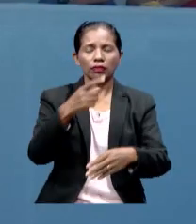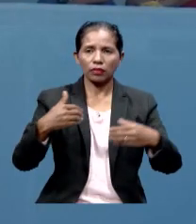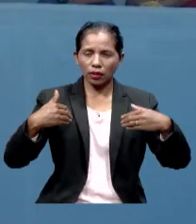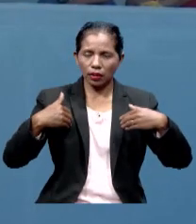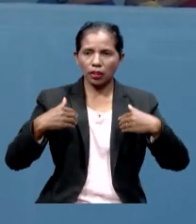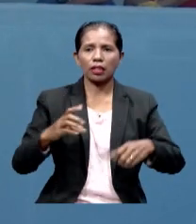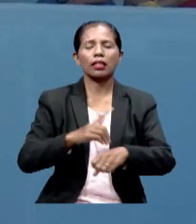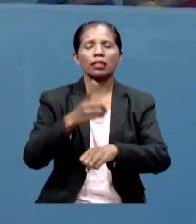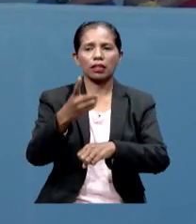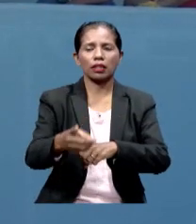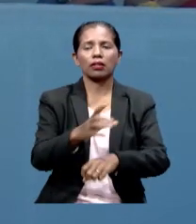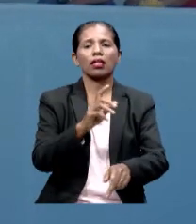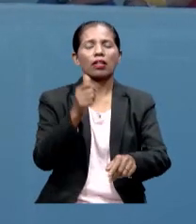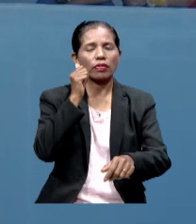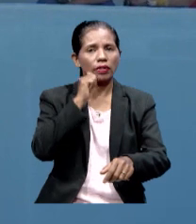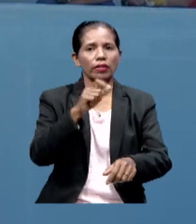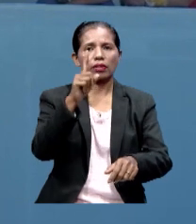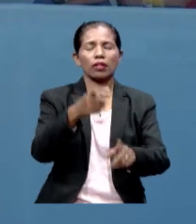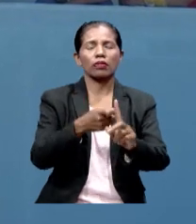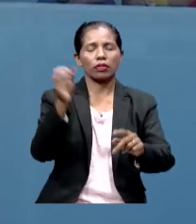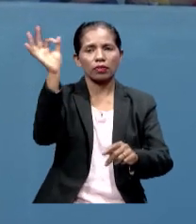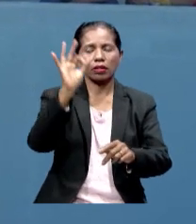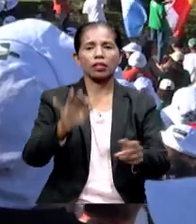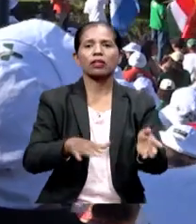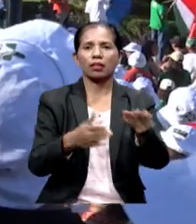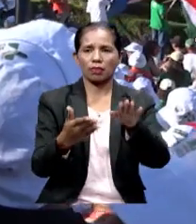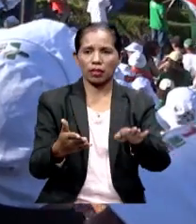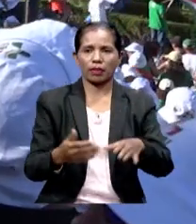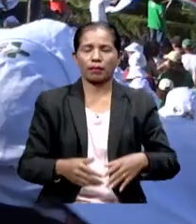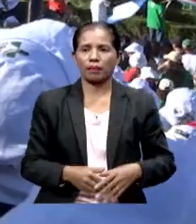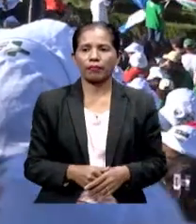onde resulta peregrino afeto ida a França, a Cotuís.